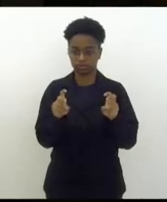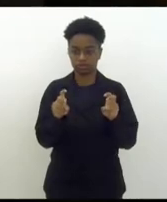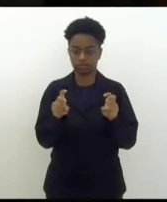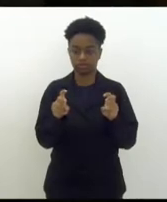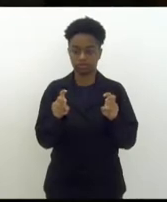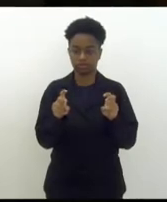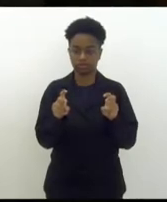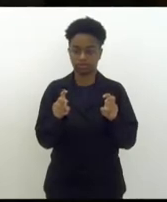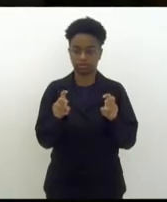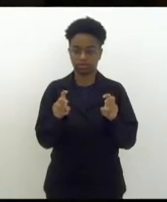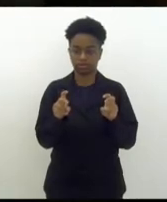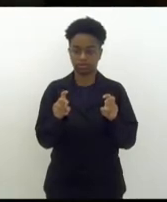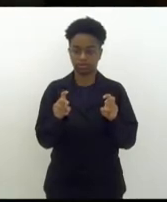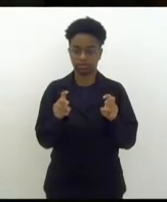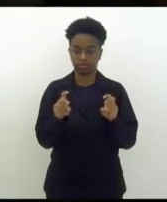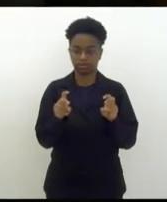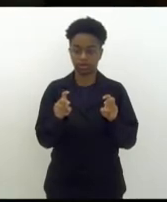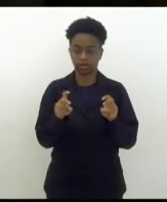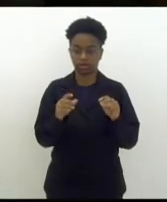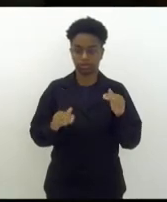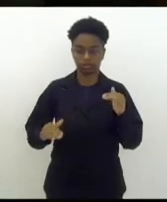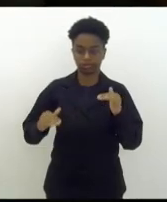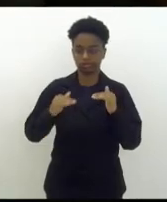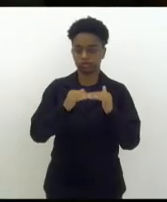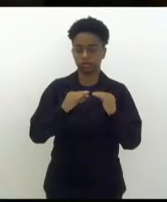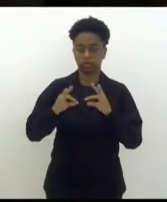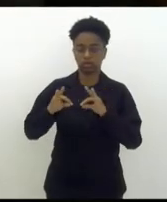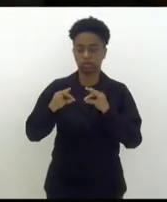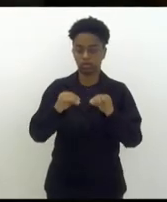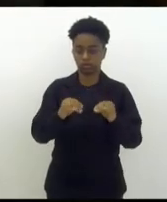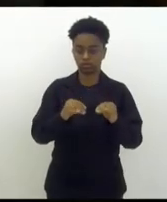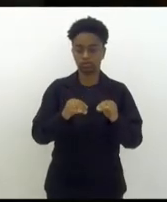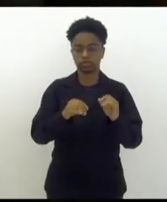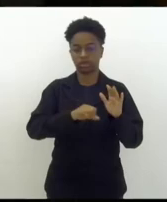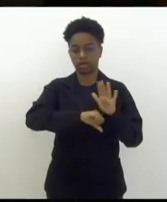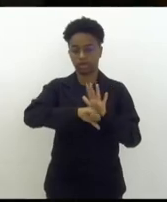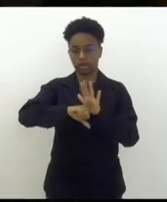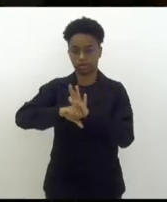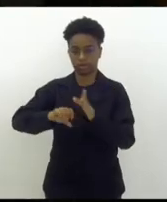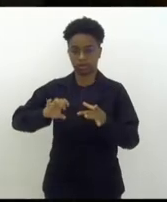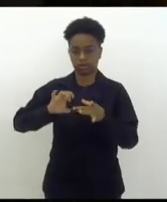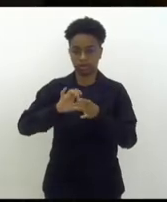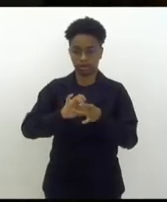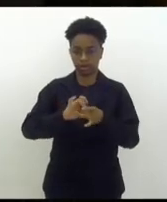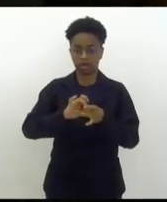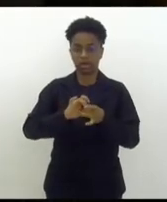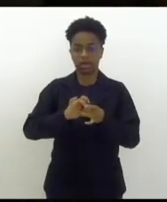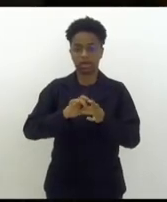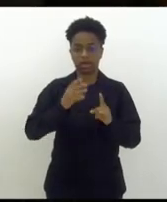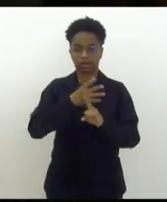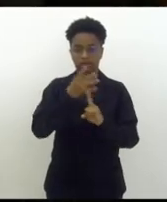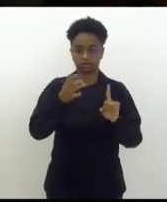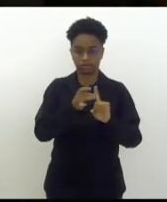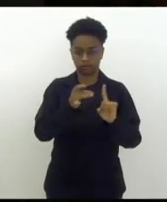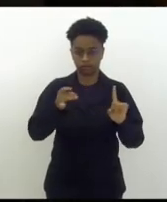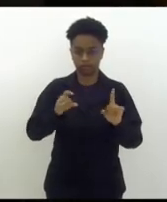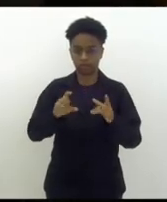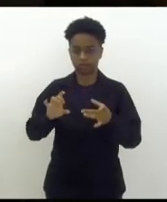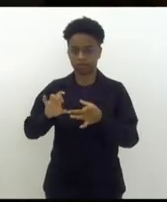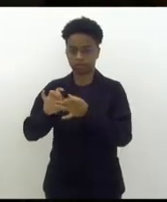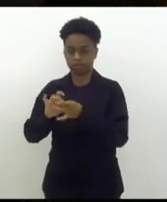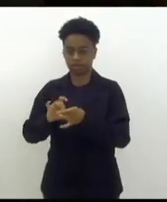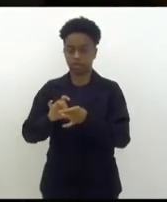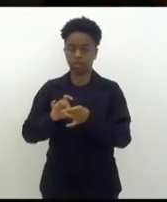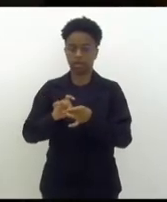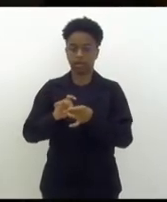de todos os crimes ligados a lgbtqia+fobia ao crime de injúria racial é uma